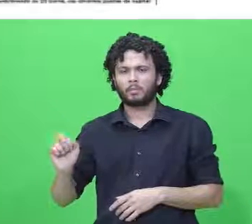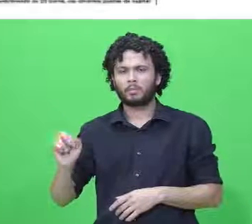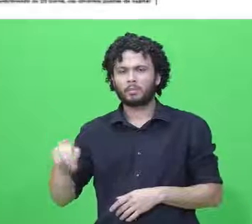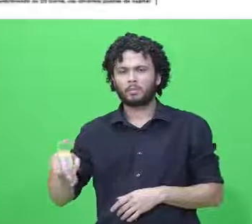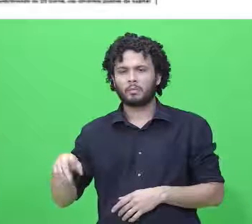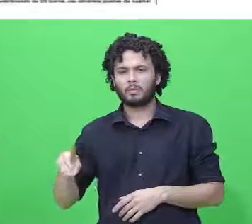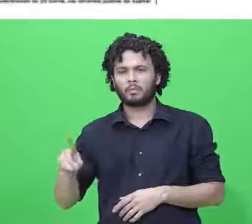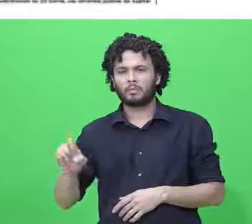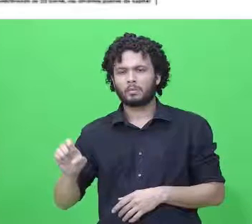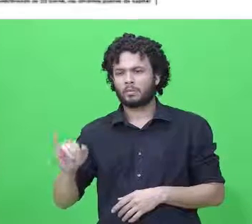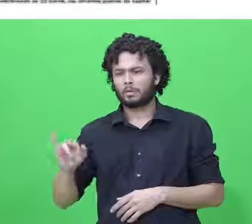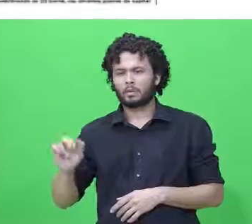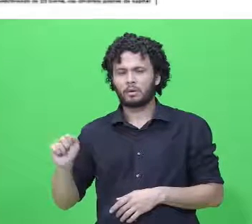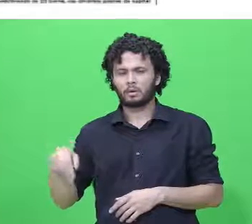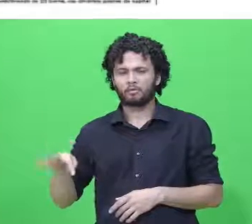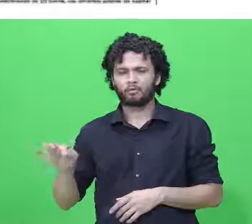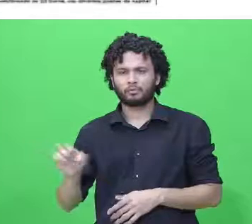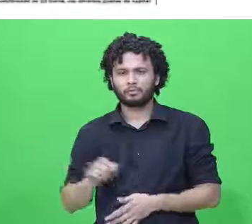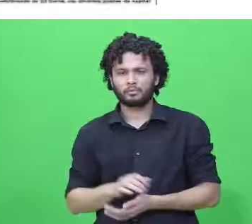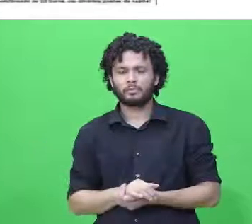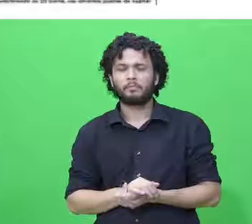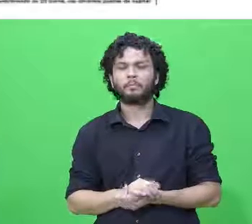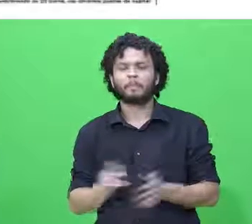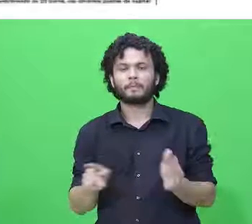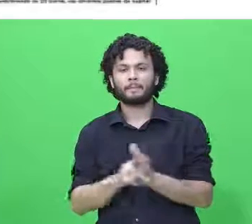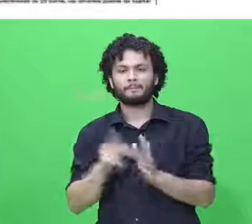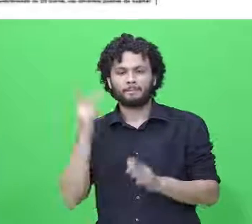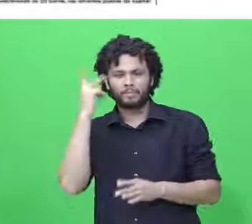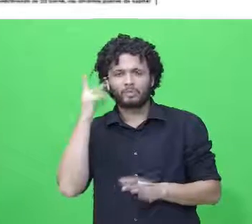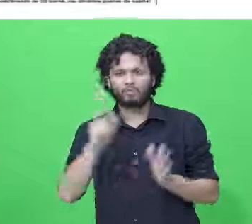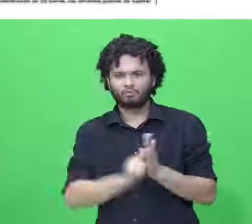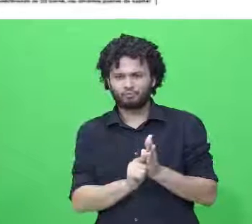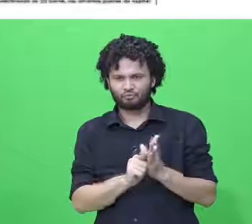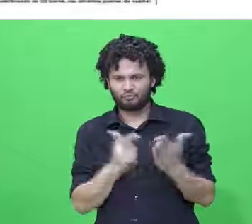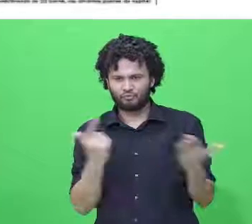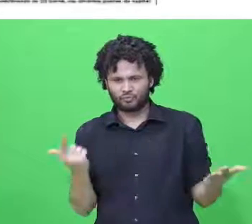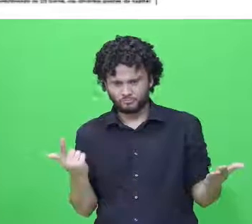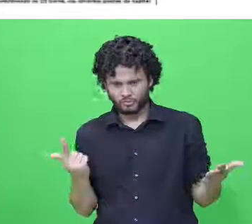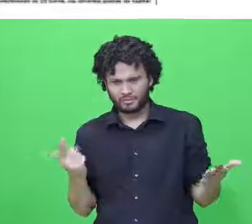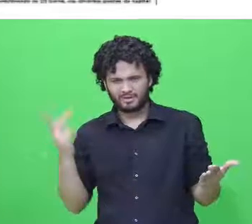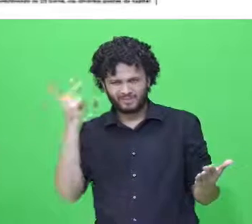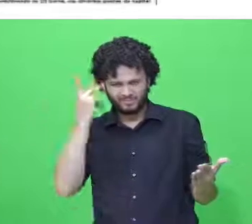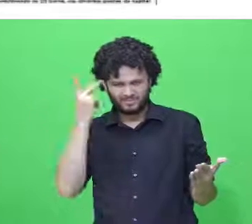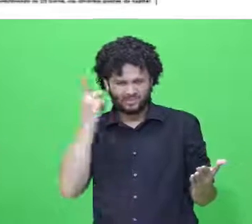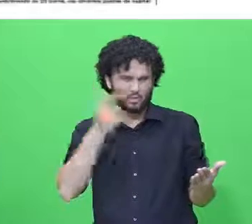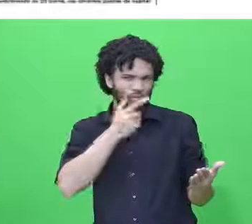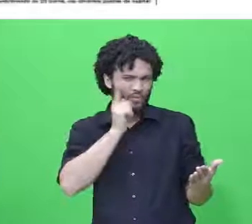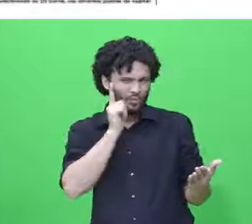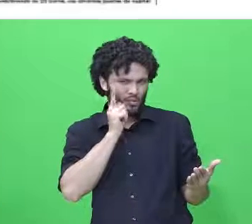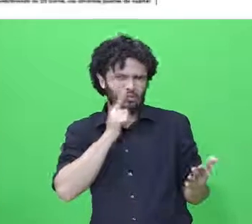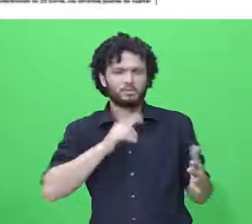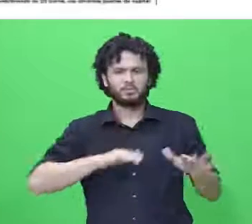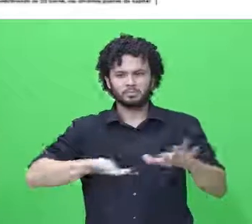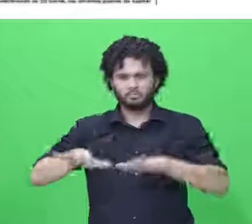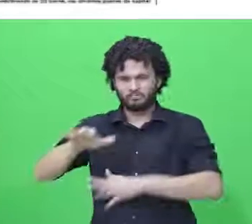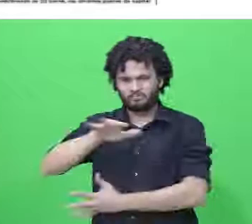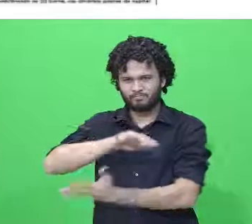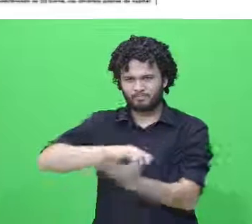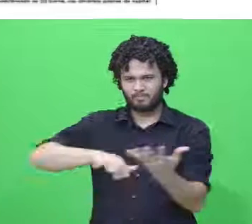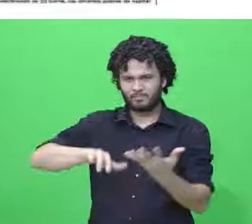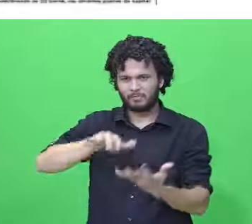aí o governo paulistano. E aí um jornal, né, verificou-se ontem, em São Paulo, um movimento revolucionário de